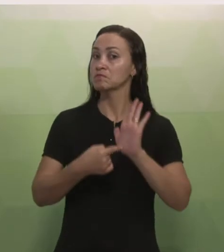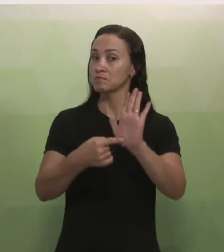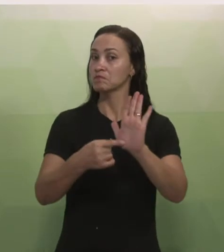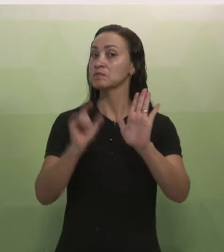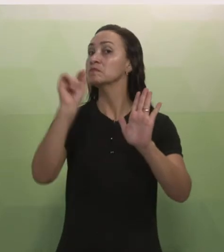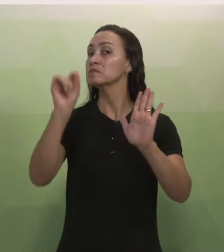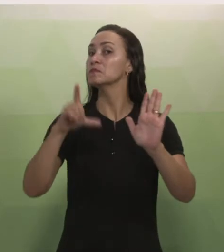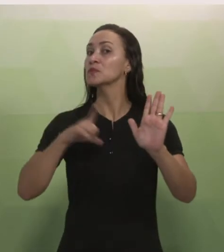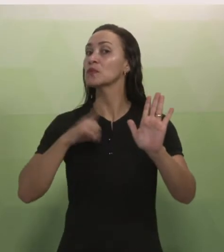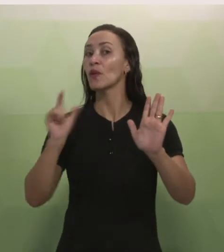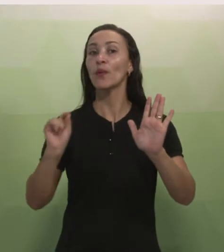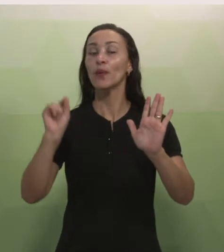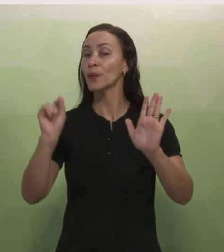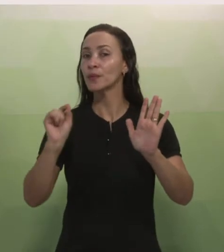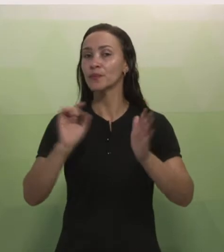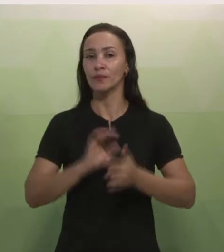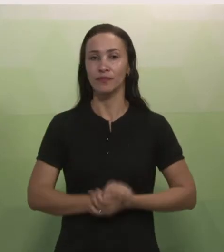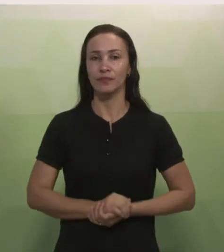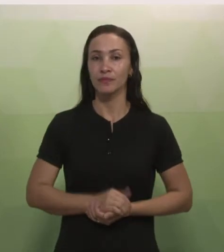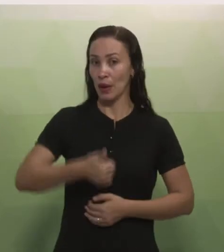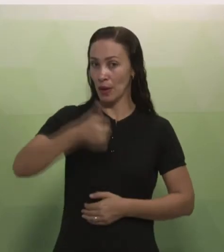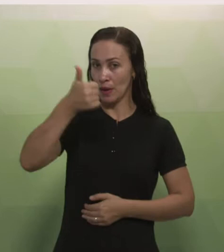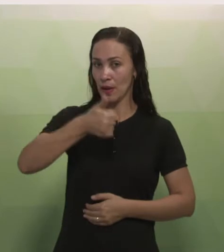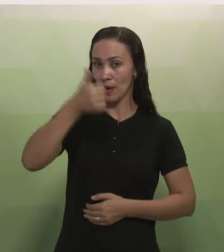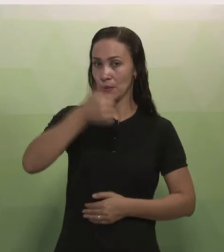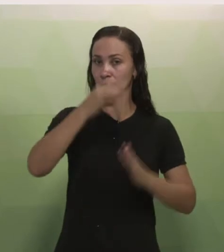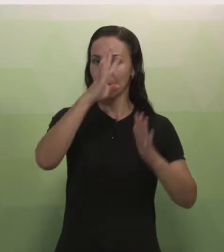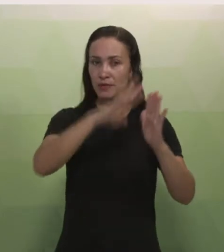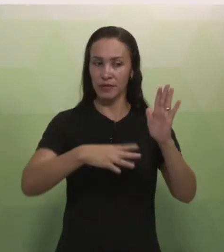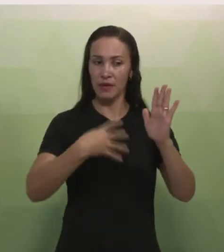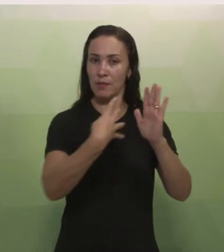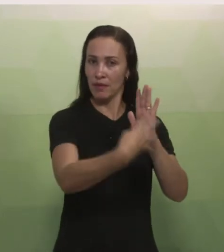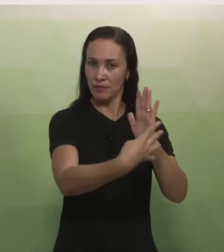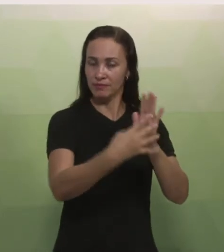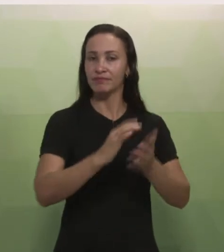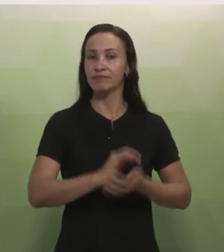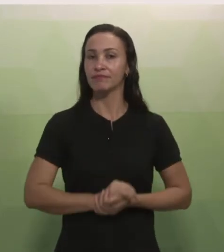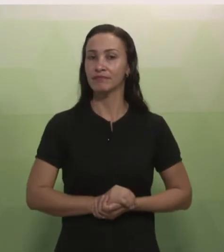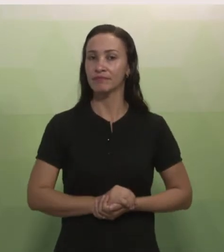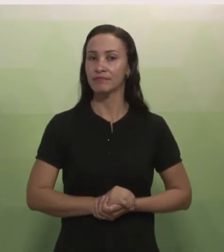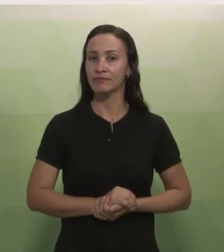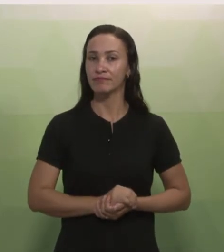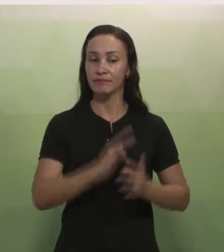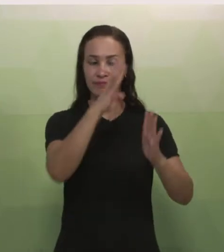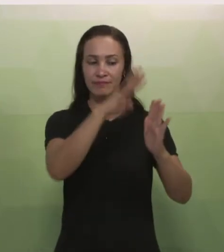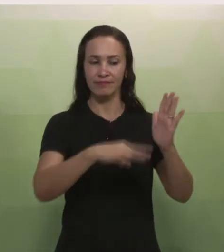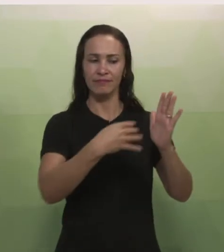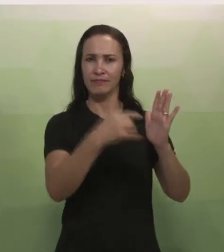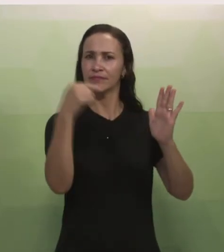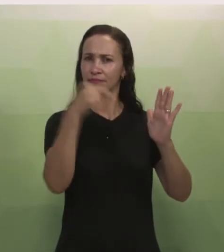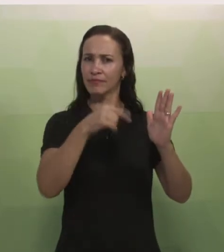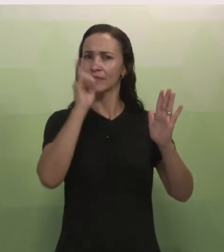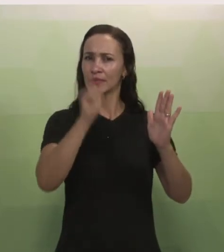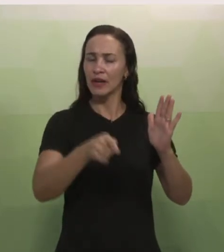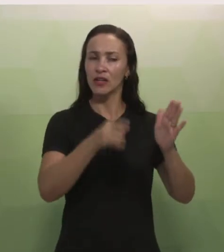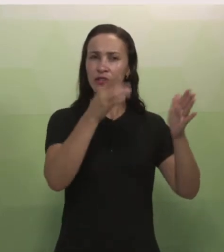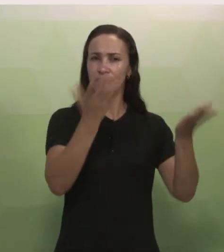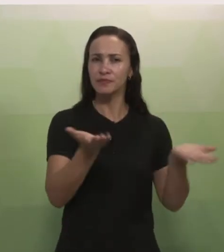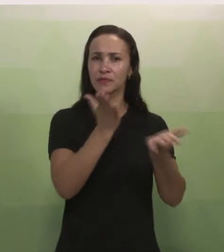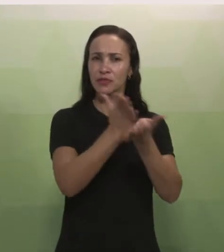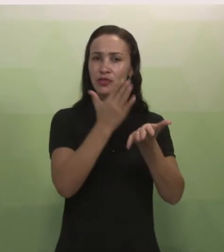nós temos aqui a primeira tabela. É uma tabela em que ela